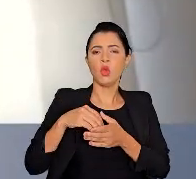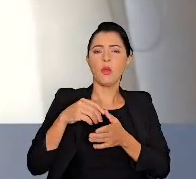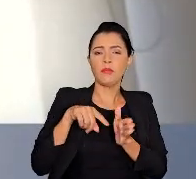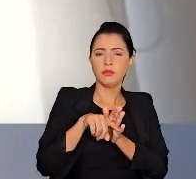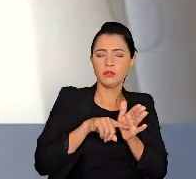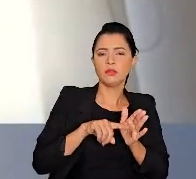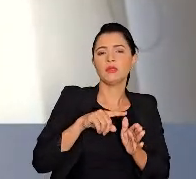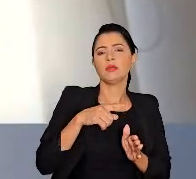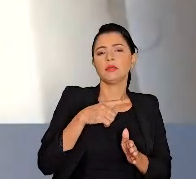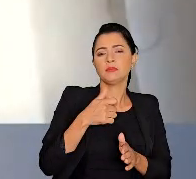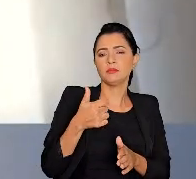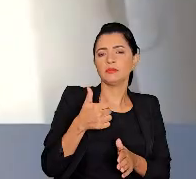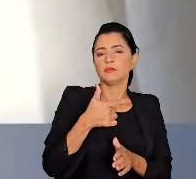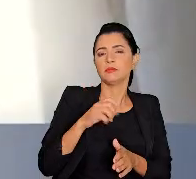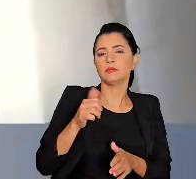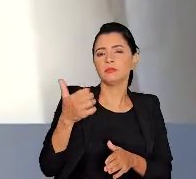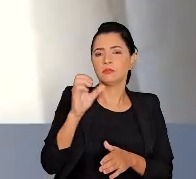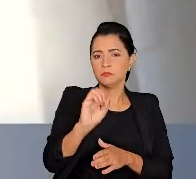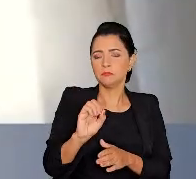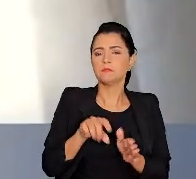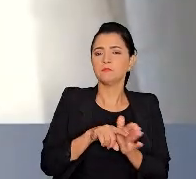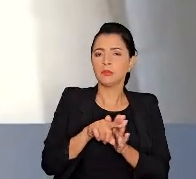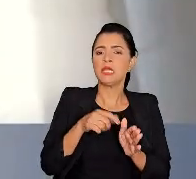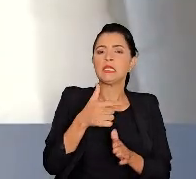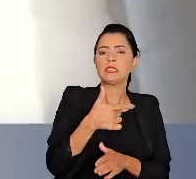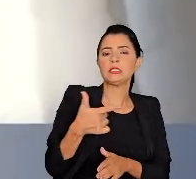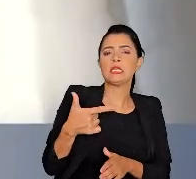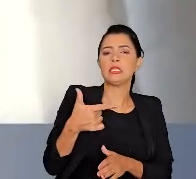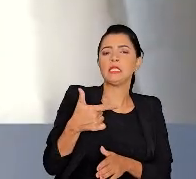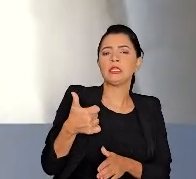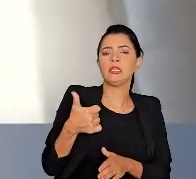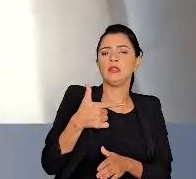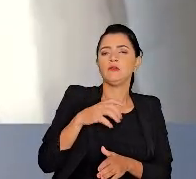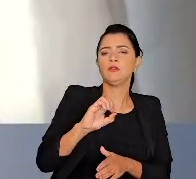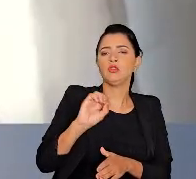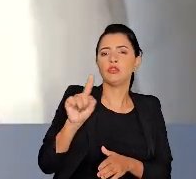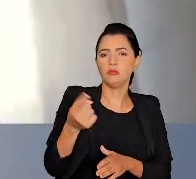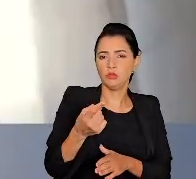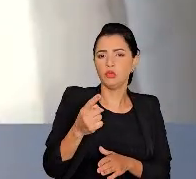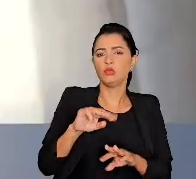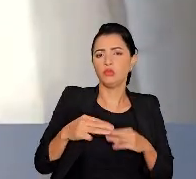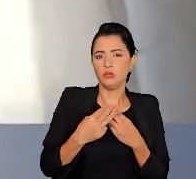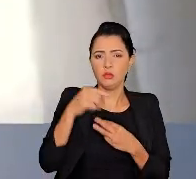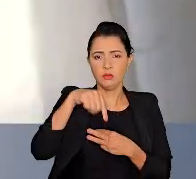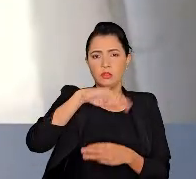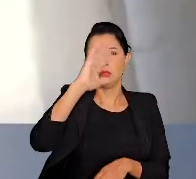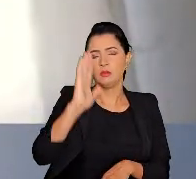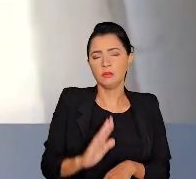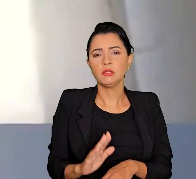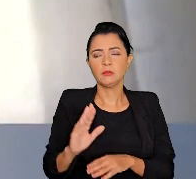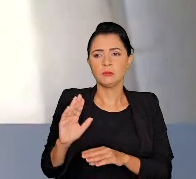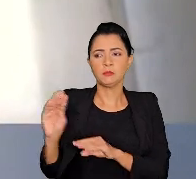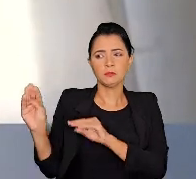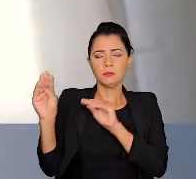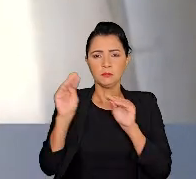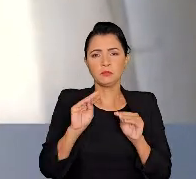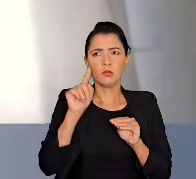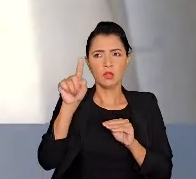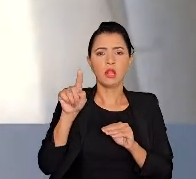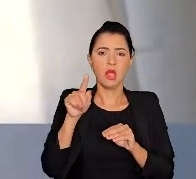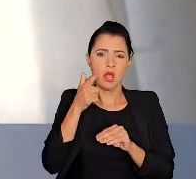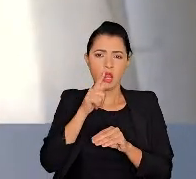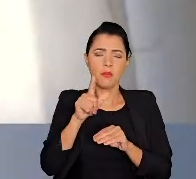de cerca de 120 mil judeus no Brasil. A imigração começou já na colonização do